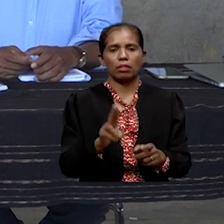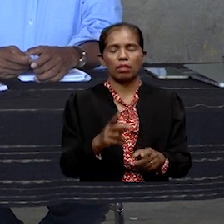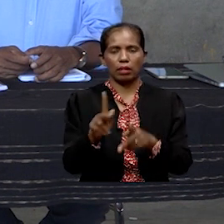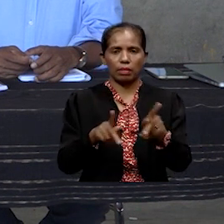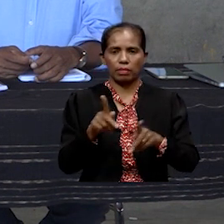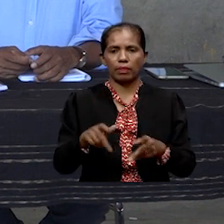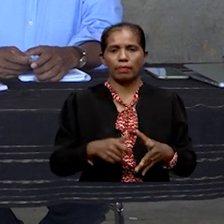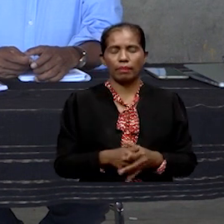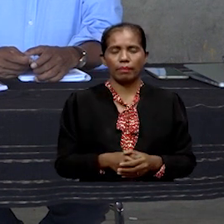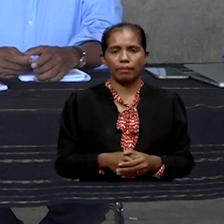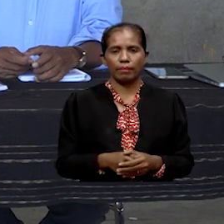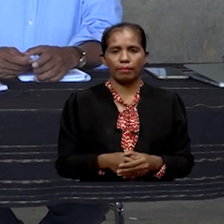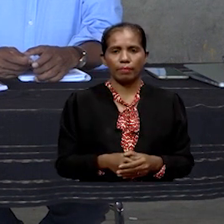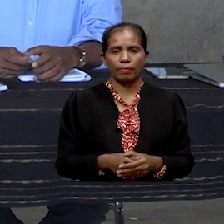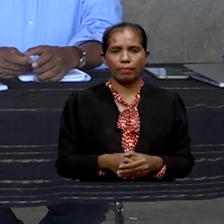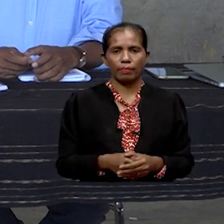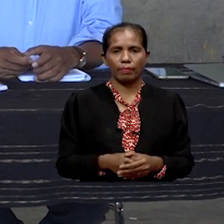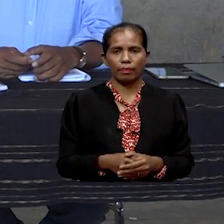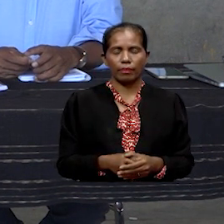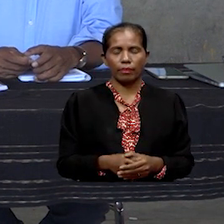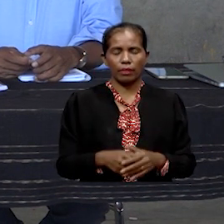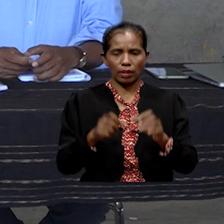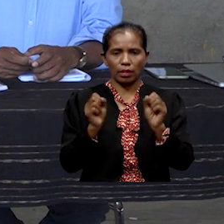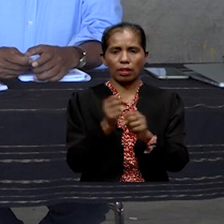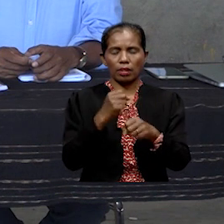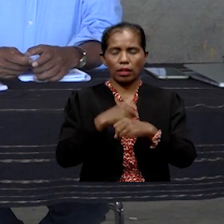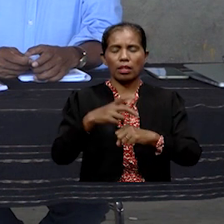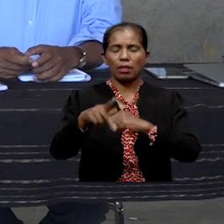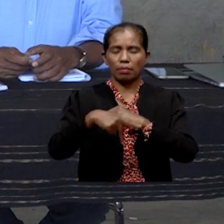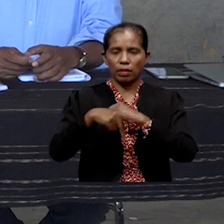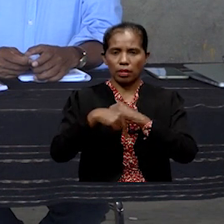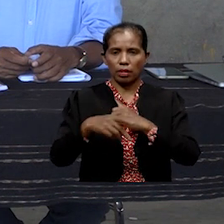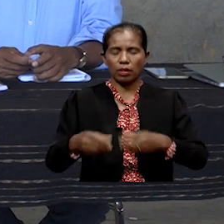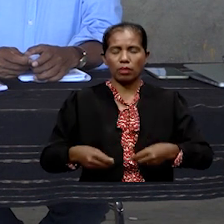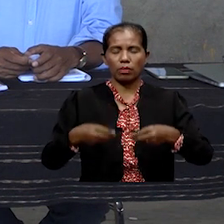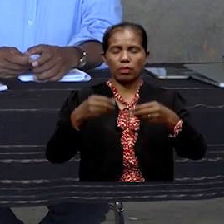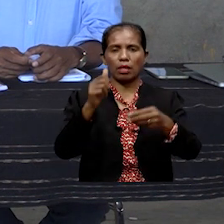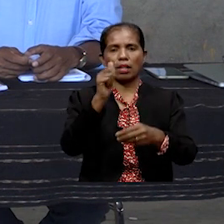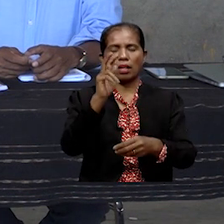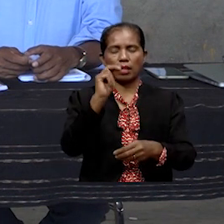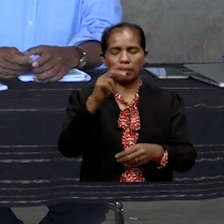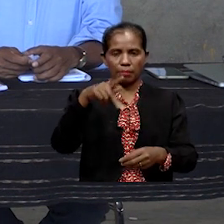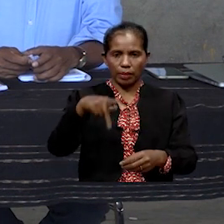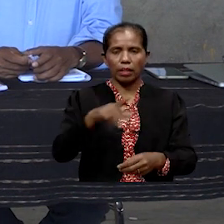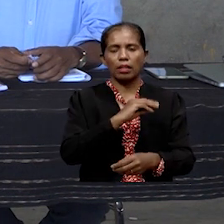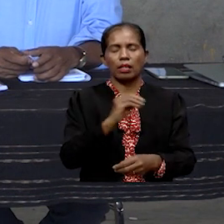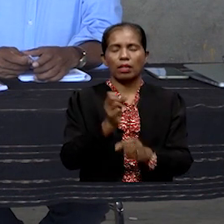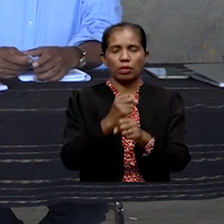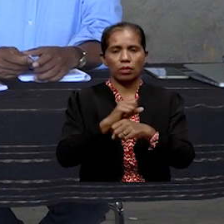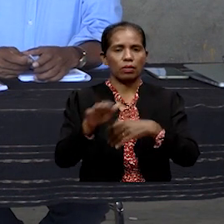Me cumprimento. Exige de deixar o Congresso. Partidos de mesma forma a MP Blas votou do halo conferência ao Congresso.